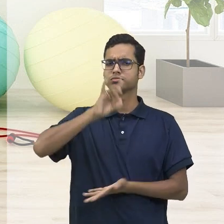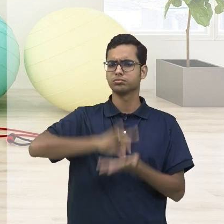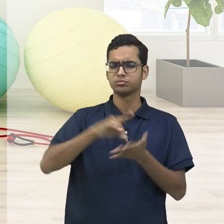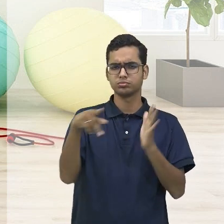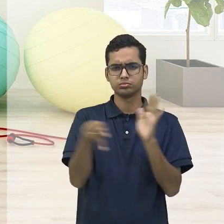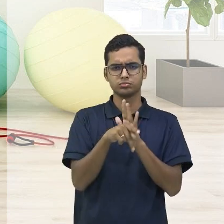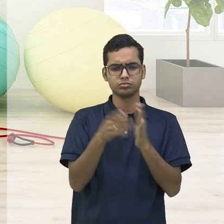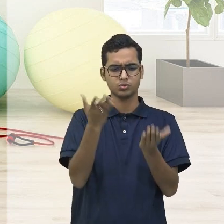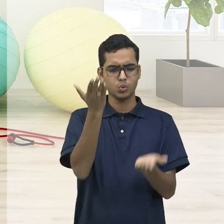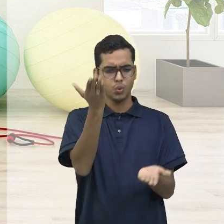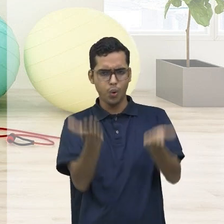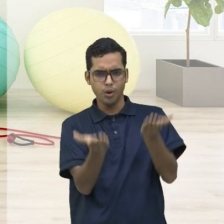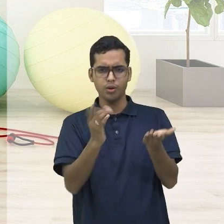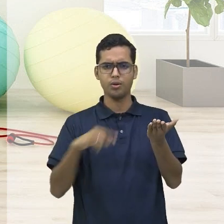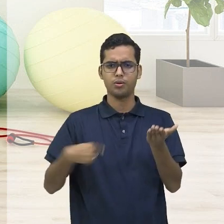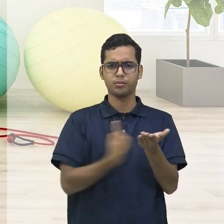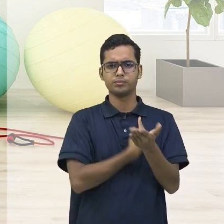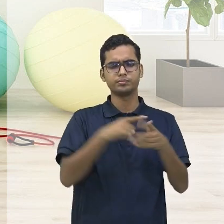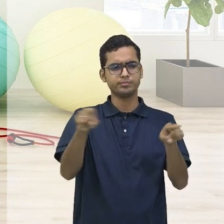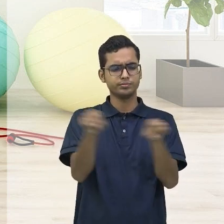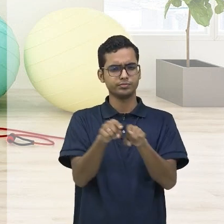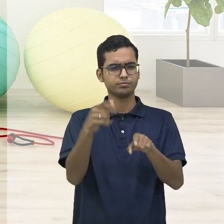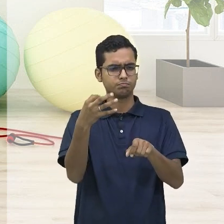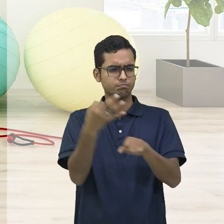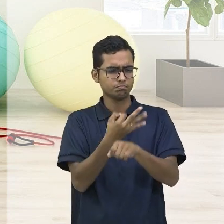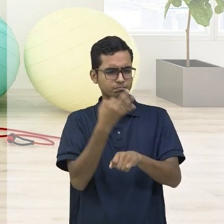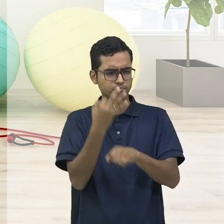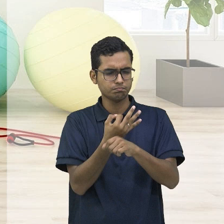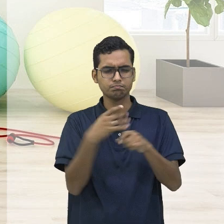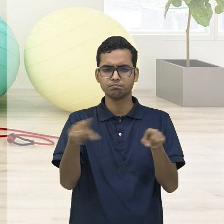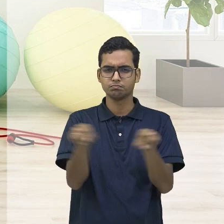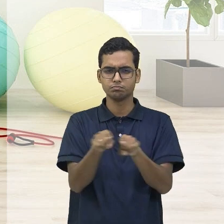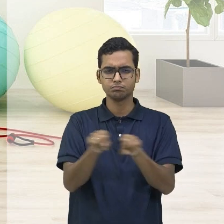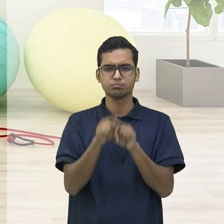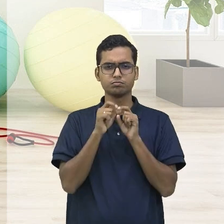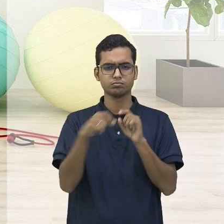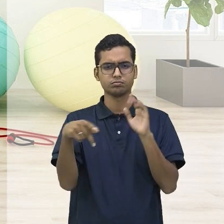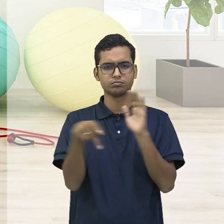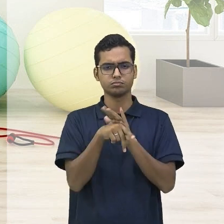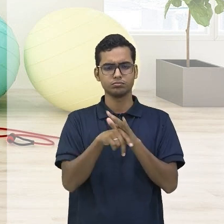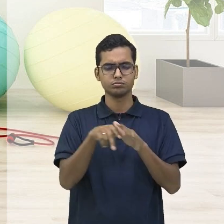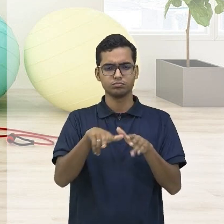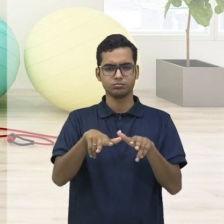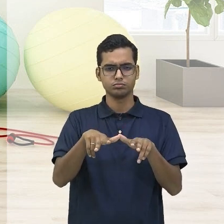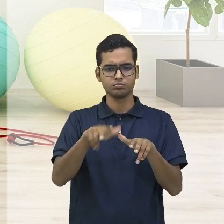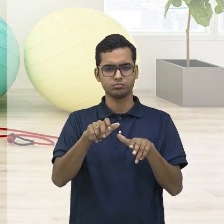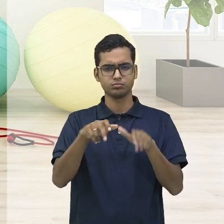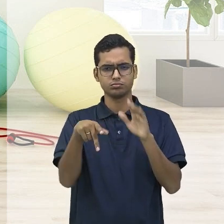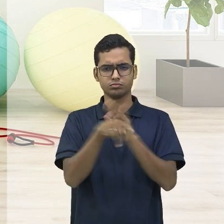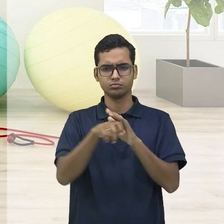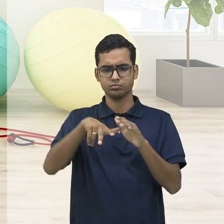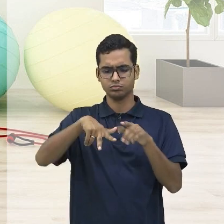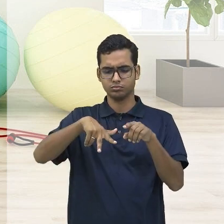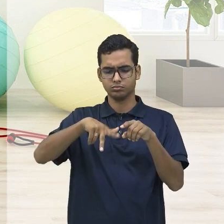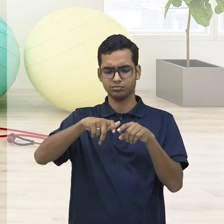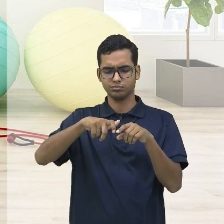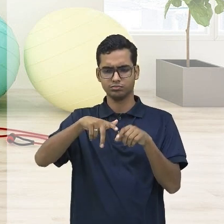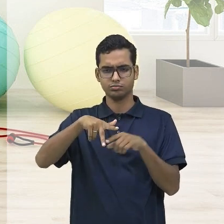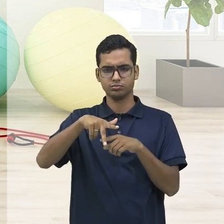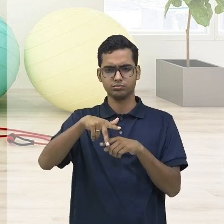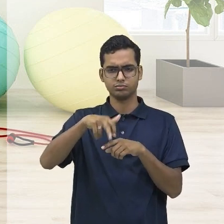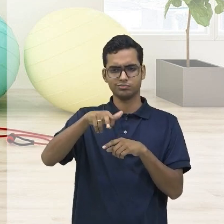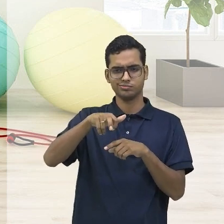nosso equilíbrio e da nossa resistência também. É o da elevação de joelhos, sabe? Professora, mas